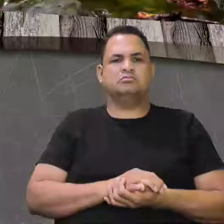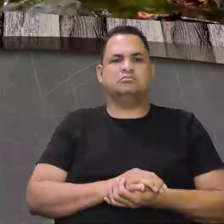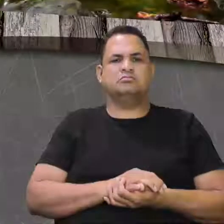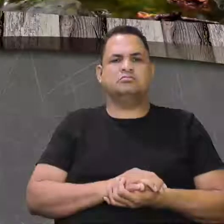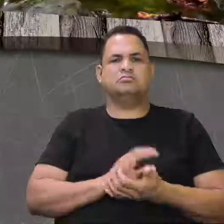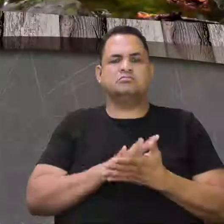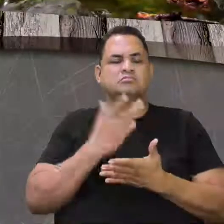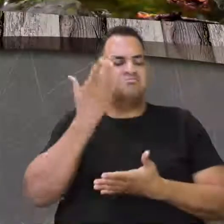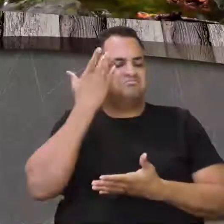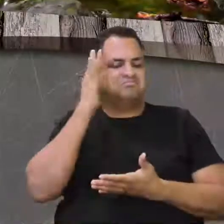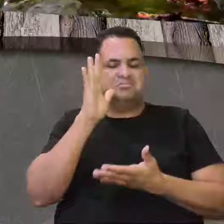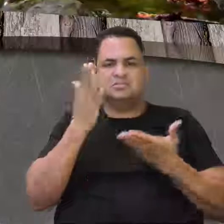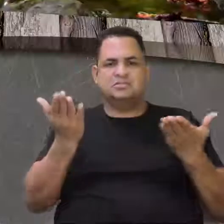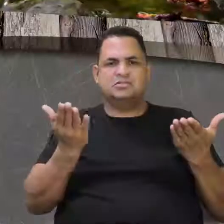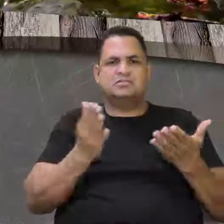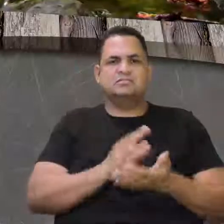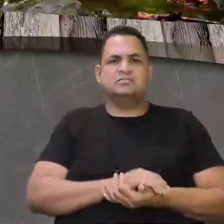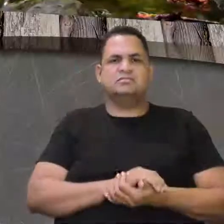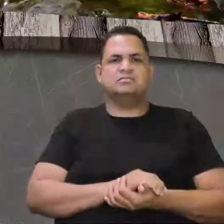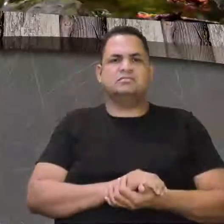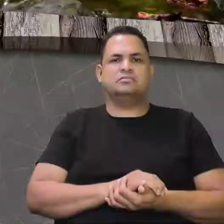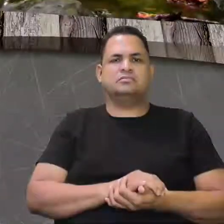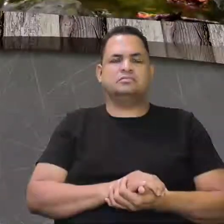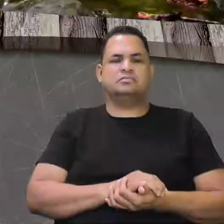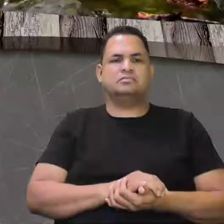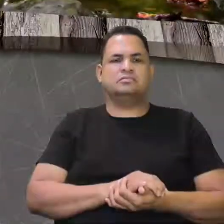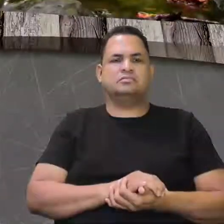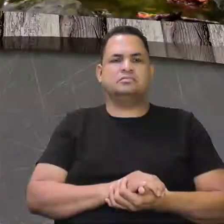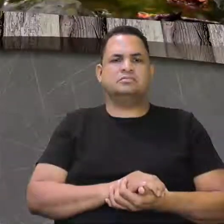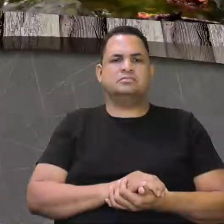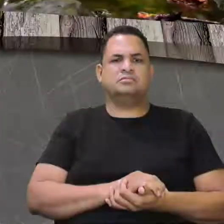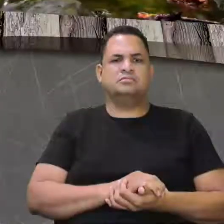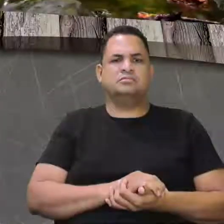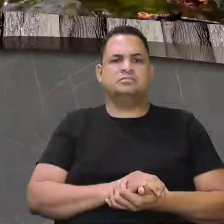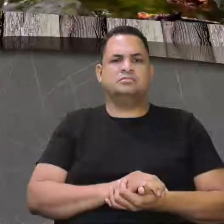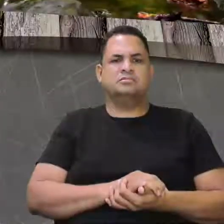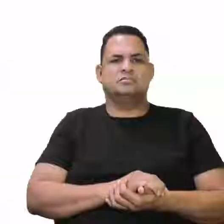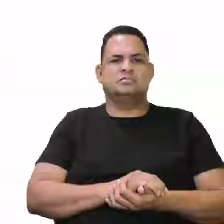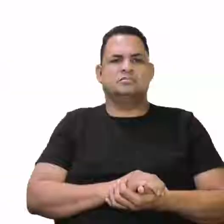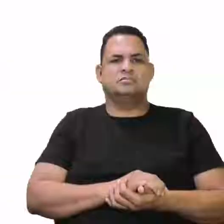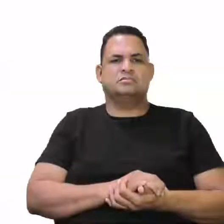a gente não fica sabendo, tá? Olha lá, no 4.